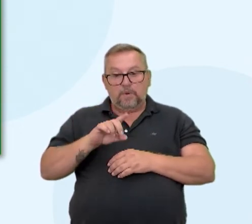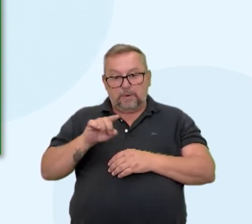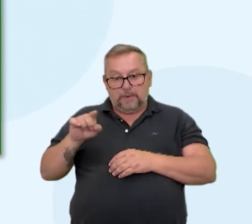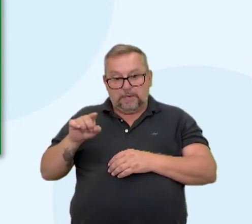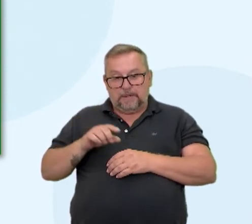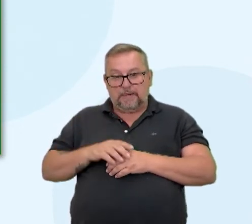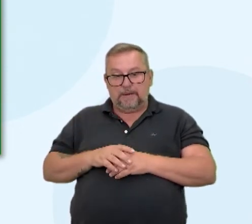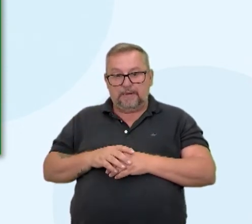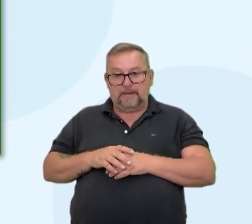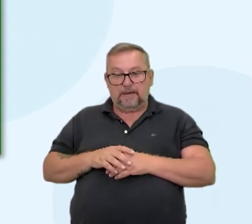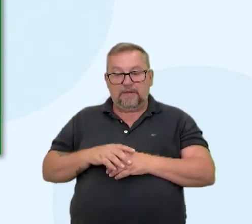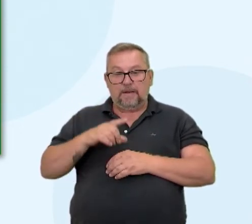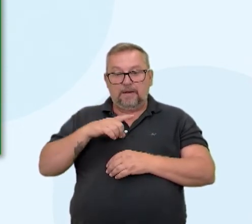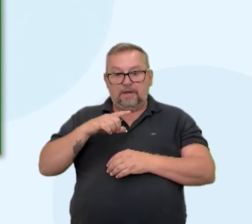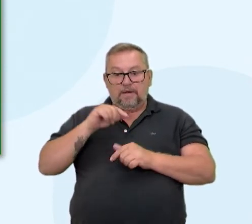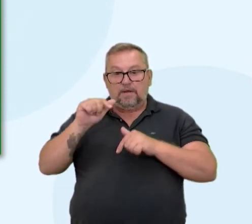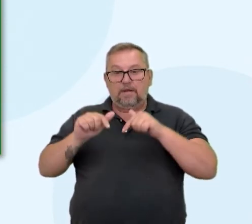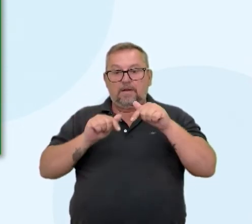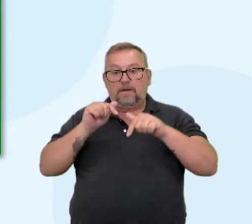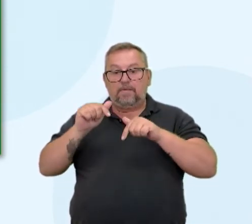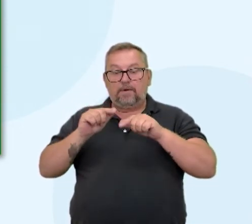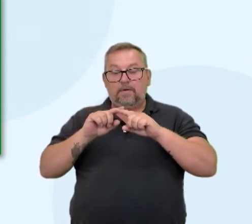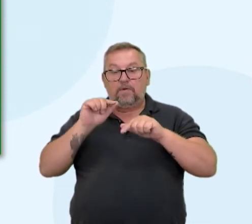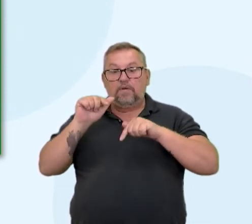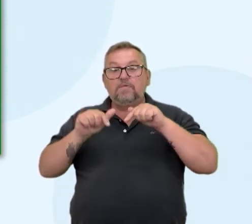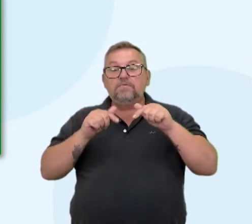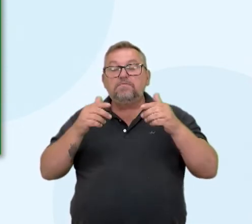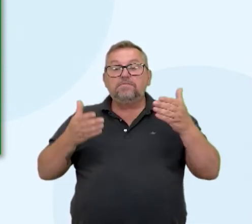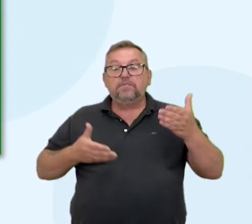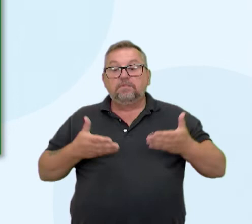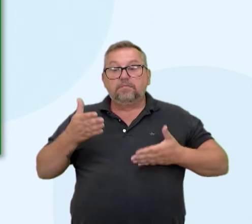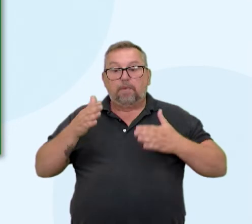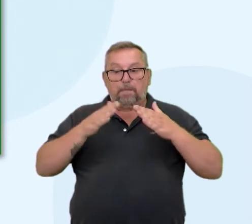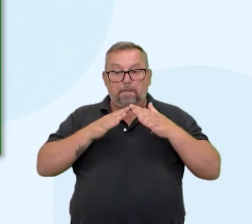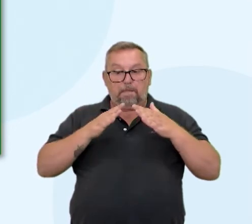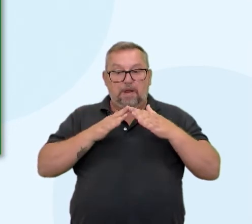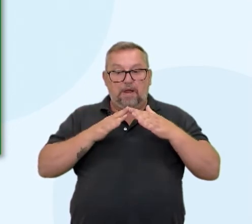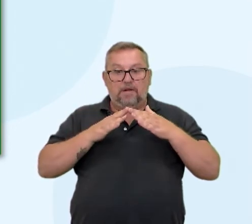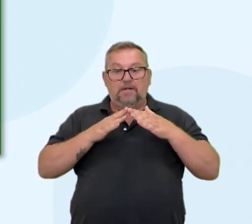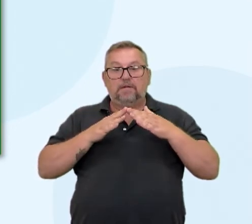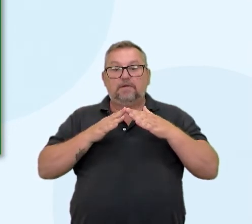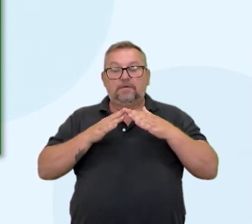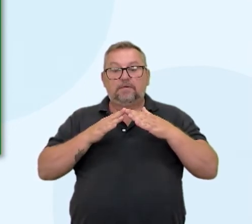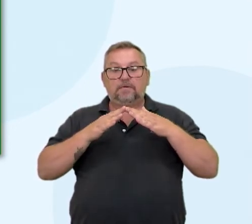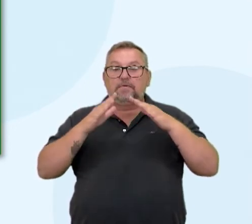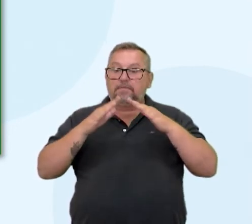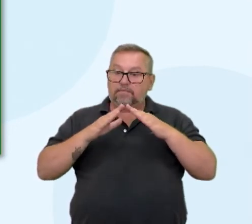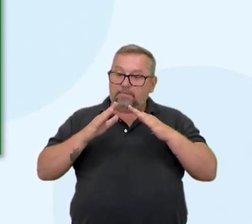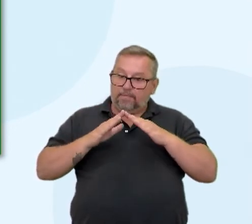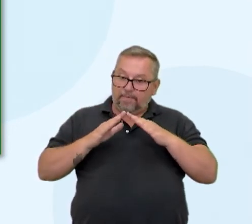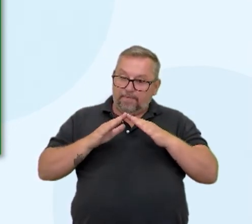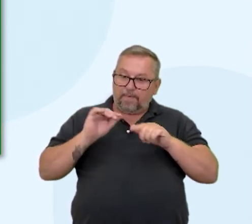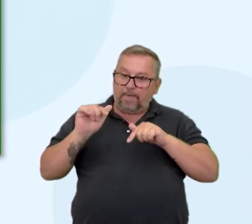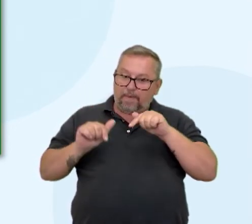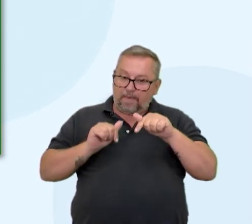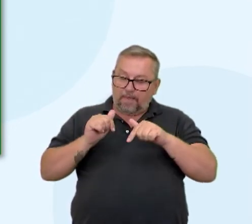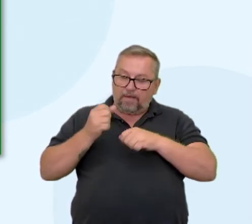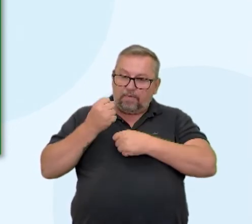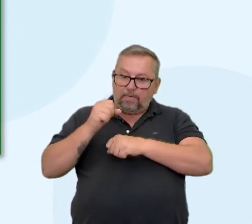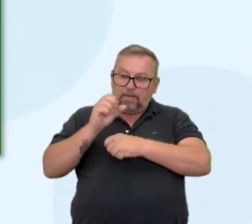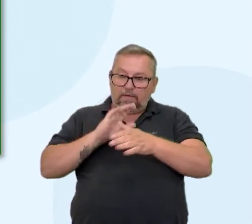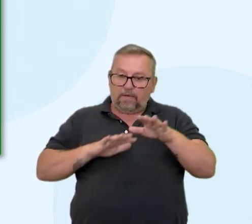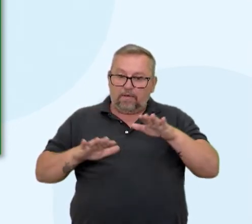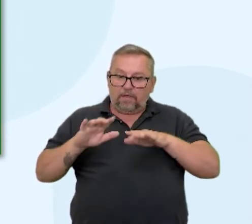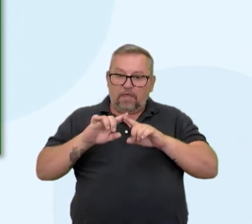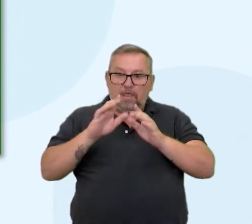lá, ele tem ocupação, ele é um trabalhador doméstico. Se ele é um trabalhador doméstico, né, o que acontece? Ele